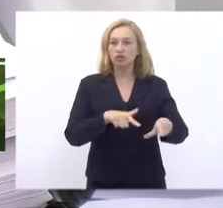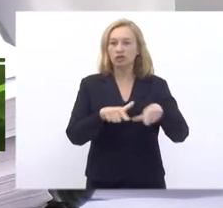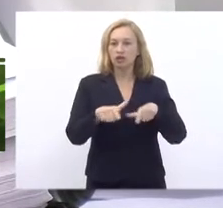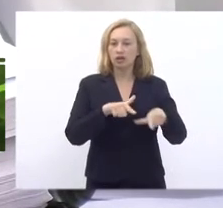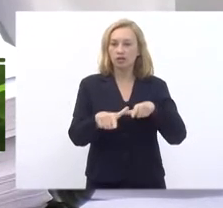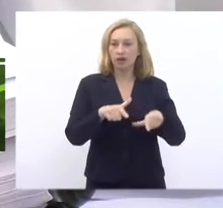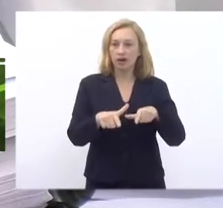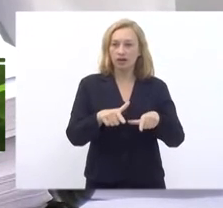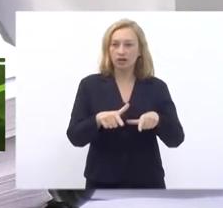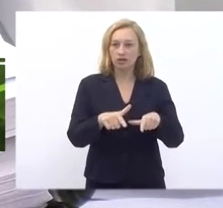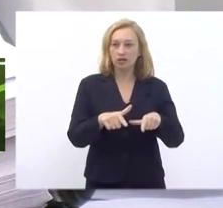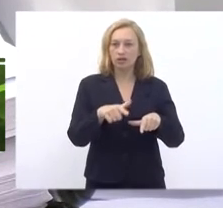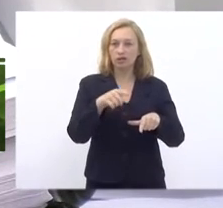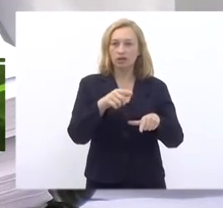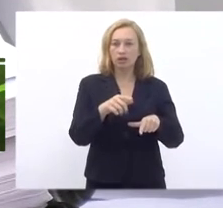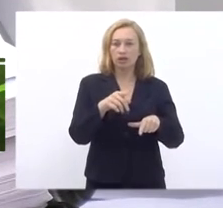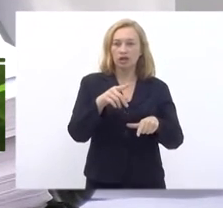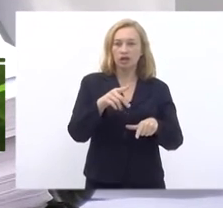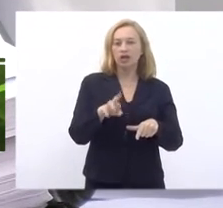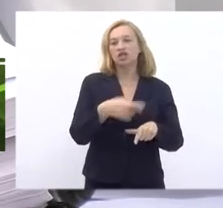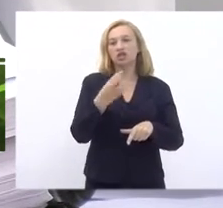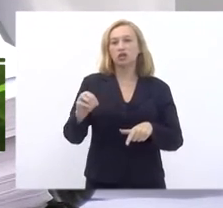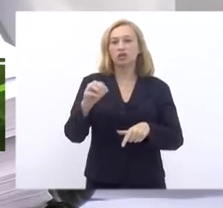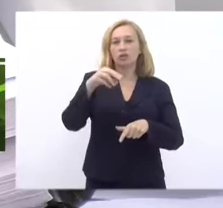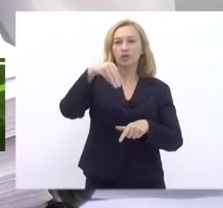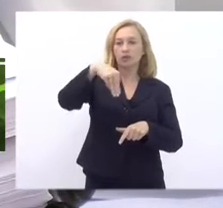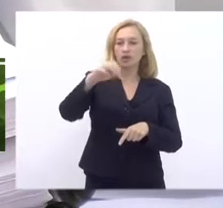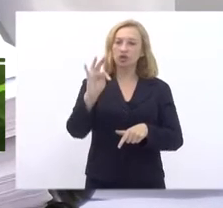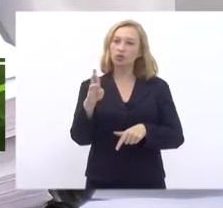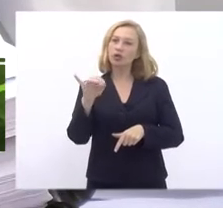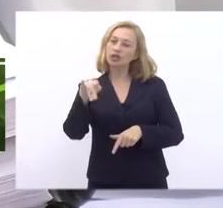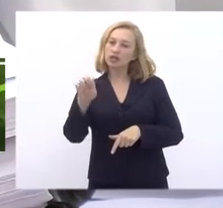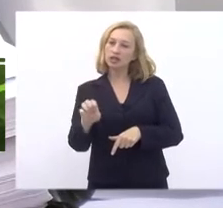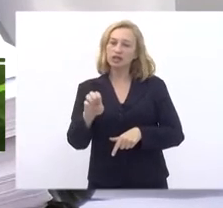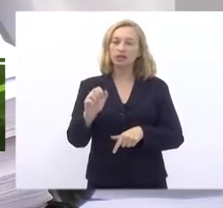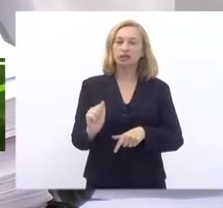região metropolitana do Estado do Rio de Janeiro, nas